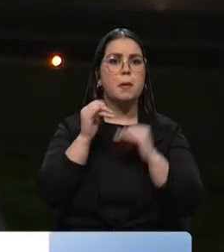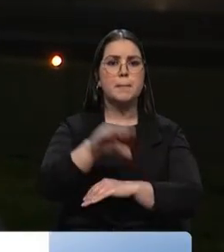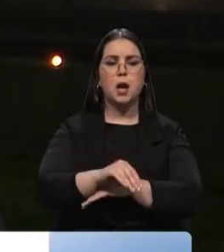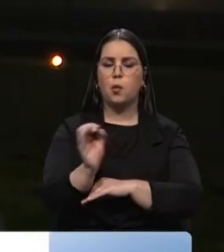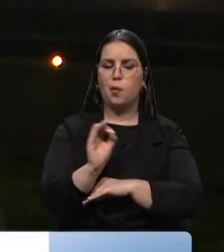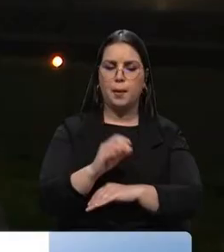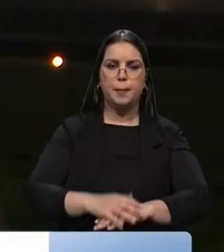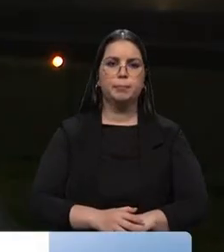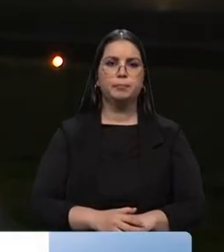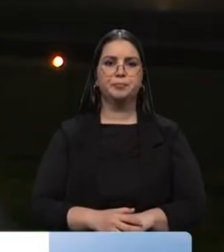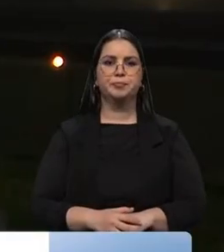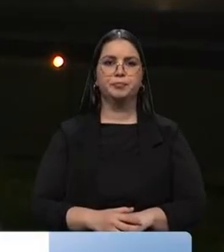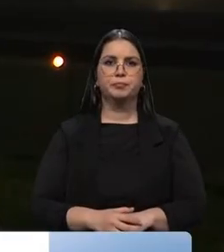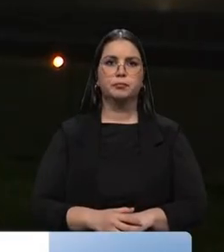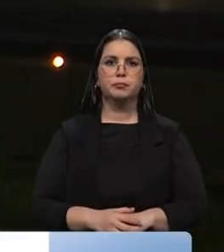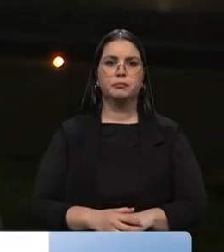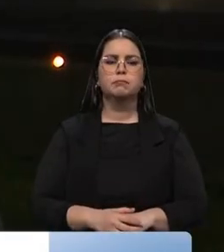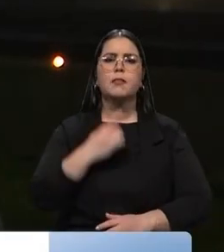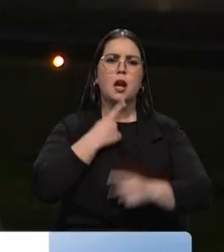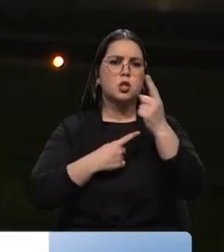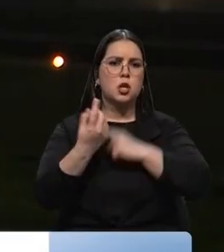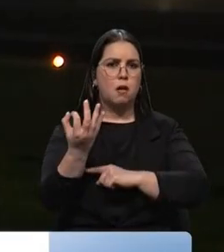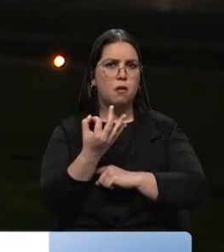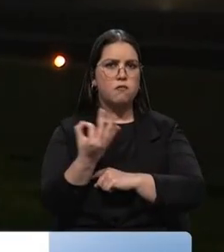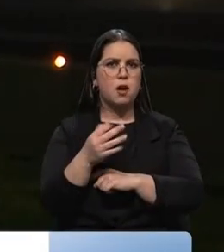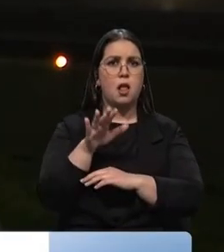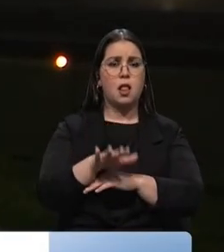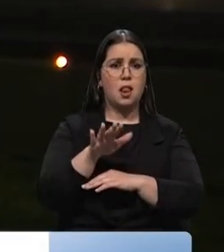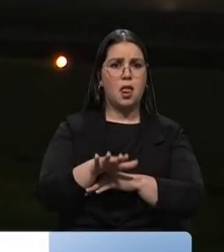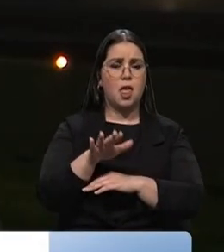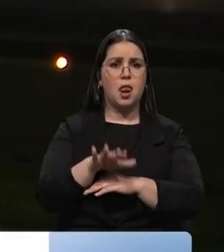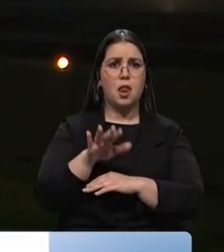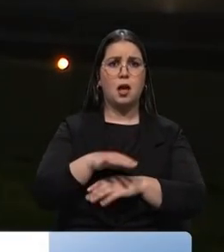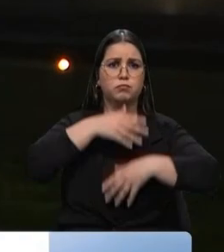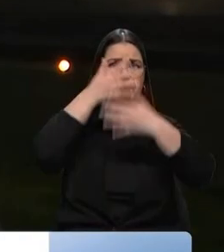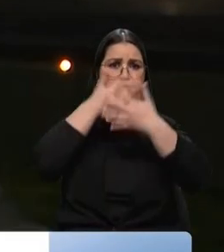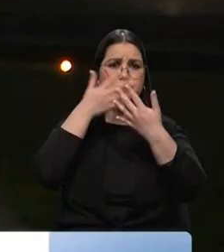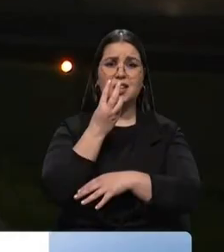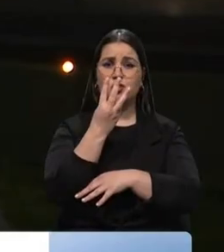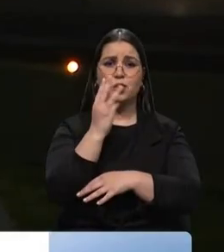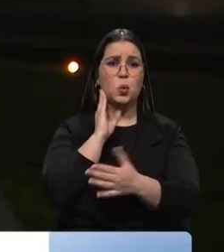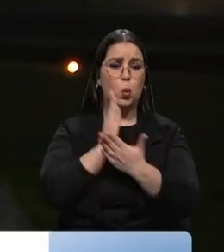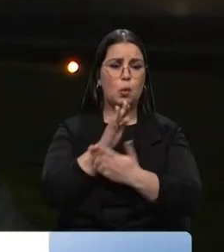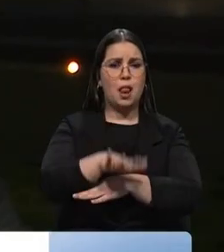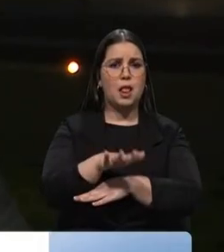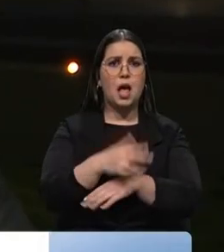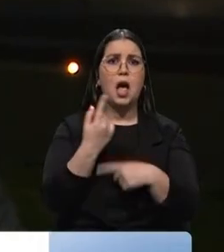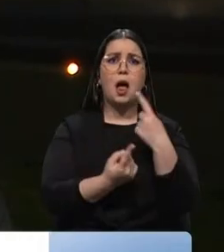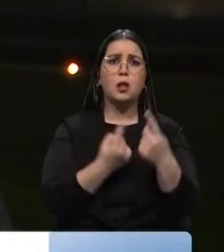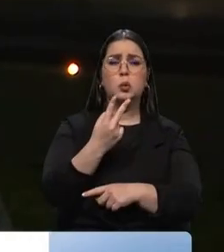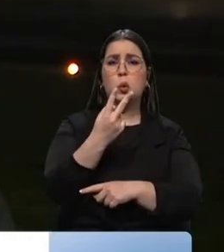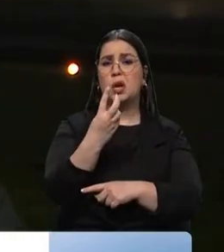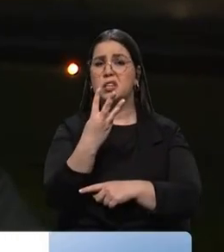isso. Causou alguma estranheza o facto de terem estado parados durante esses últimos 3 dias. Normalmente há 2 ou 3 que costumam